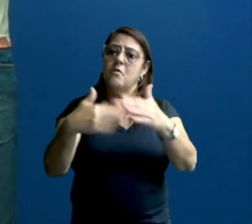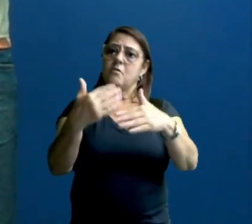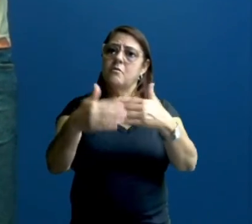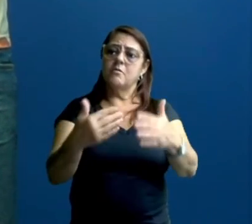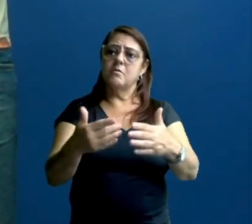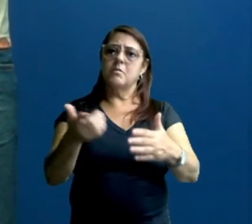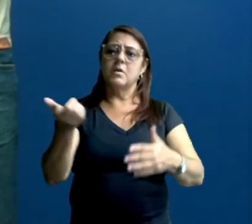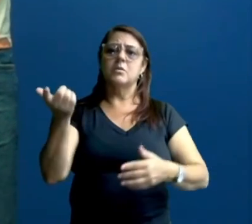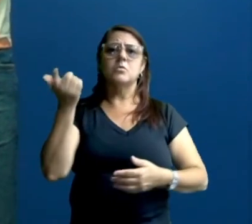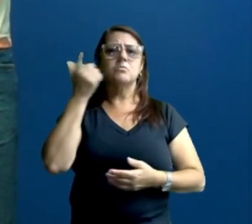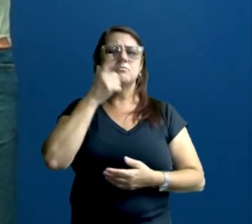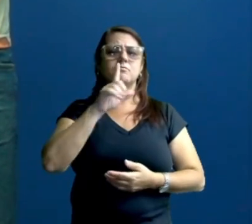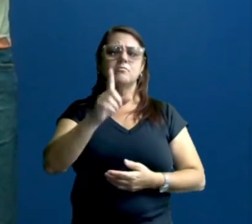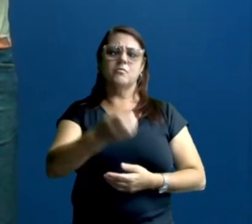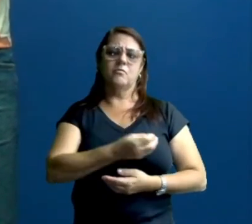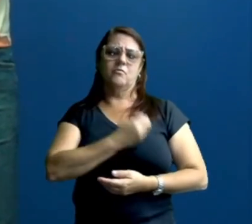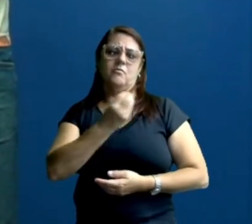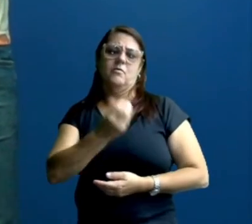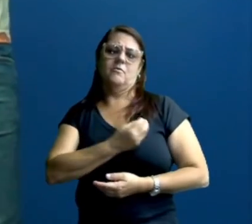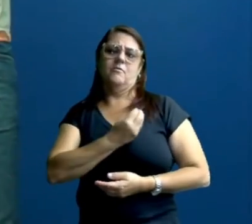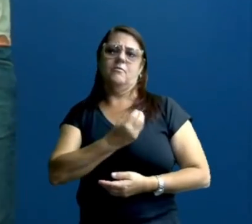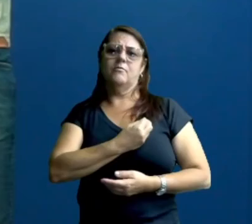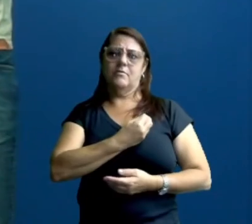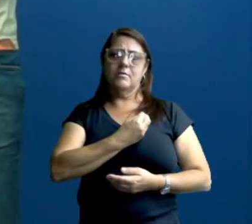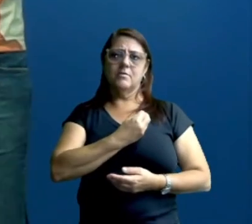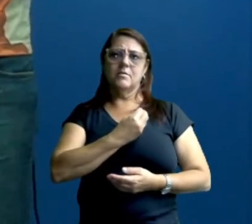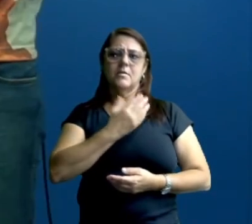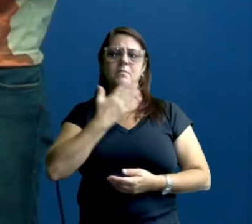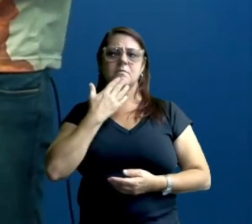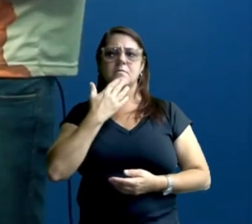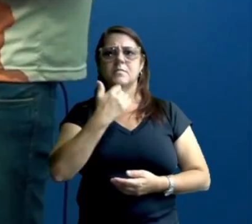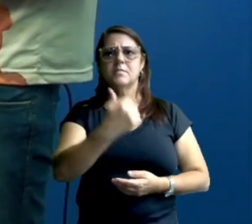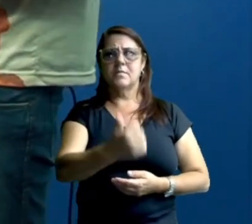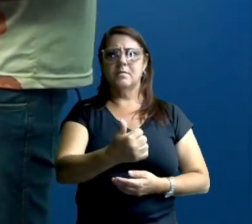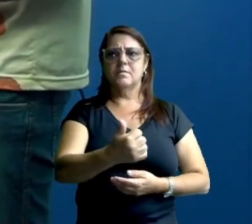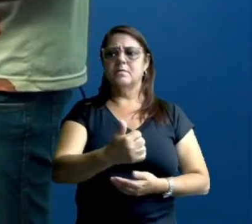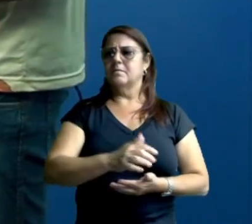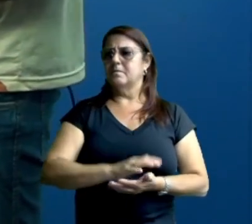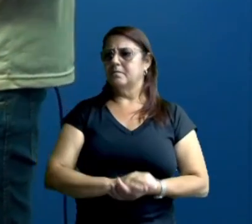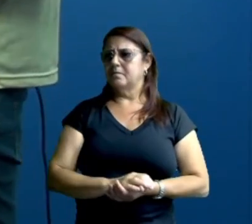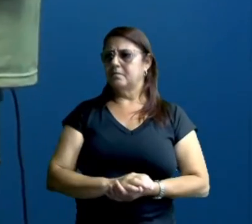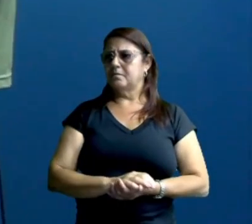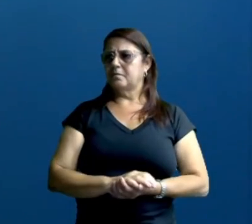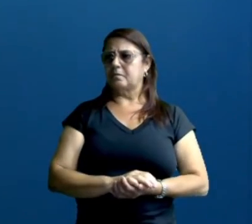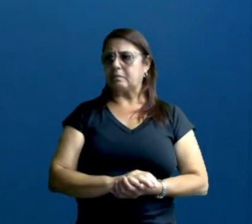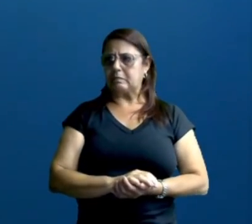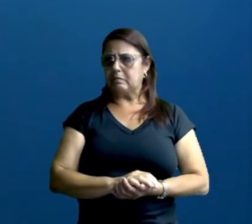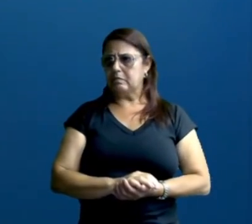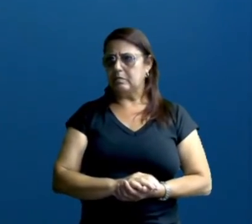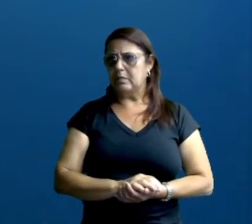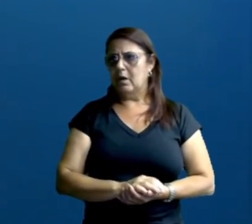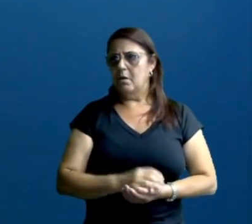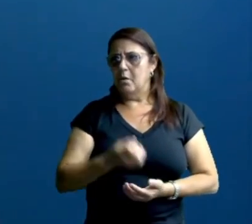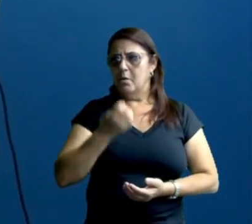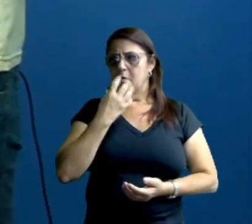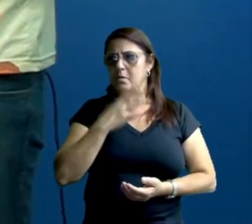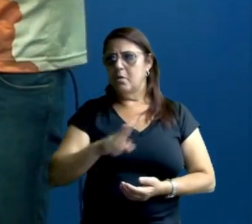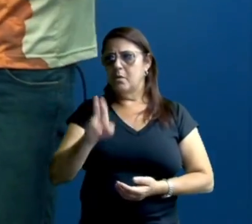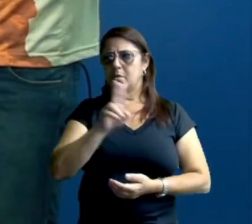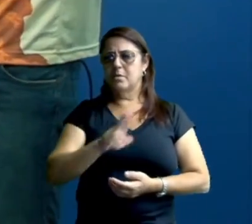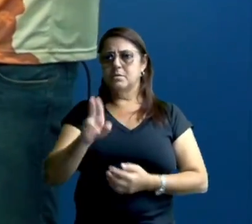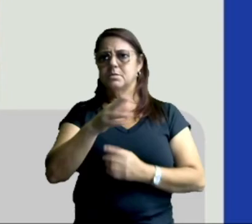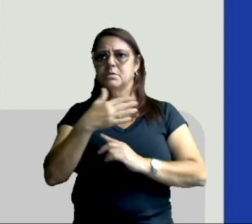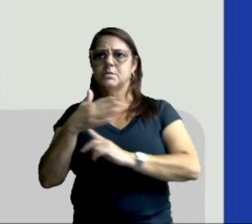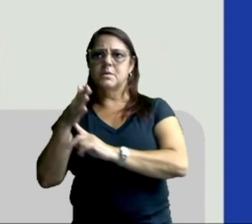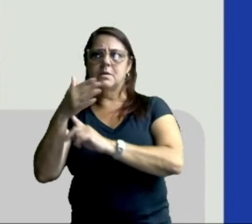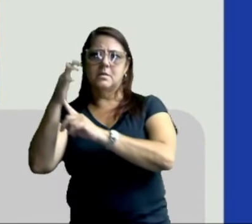gente consiga viver e ter, de fato, todo esse desenvolvimento. O bom uso